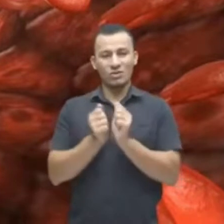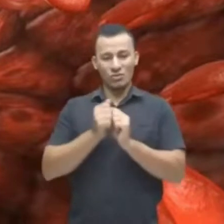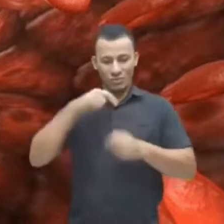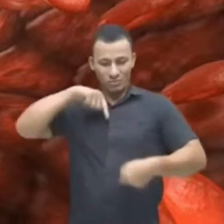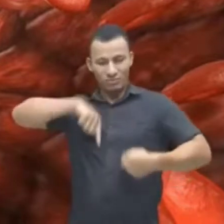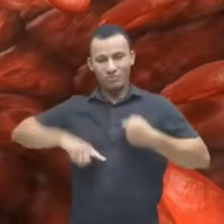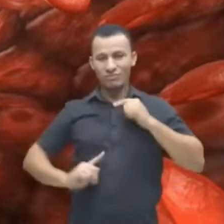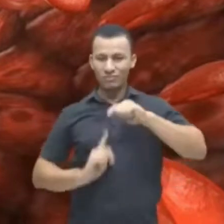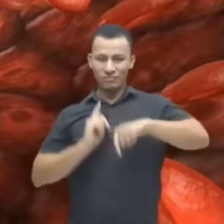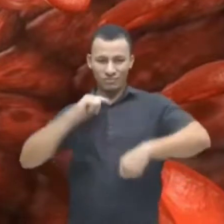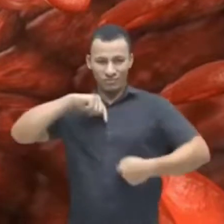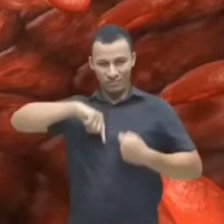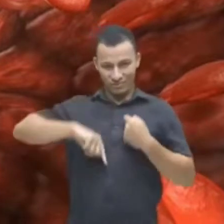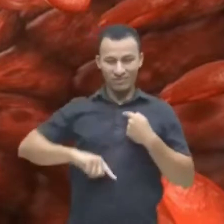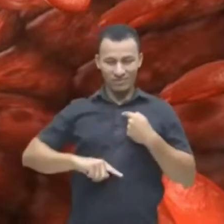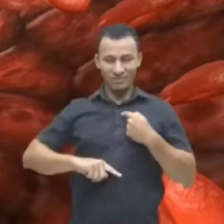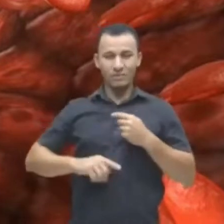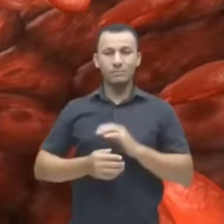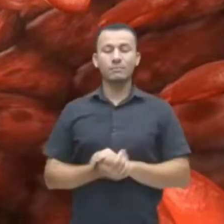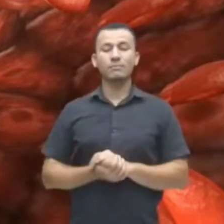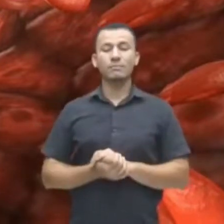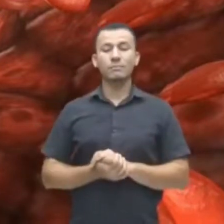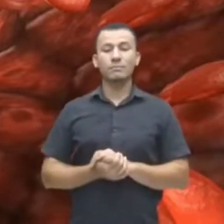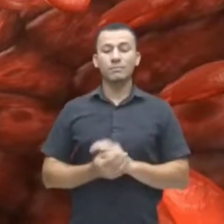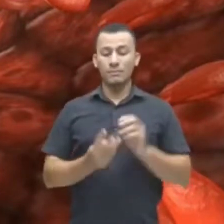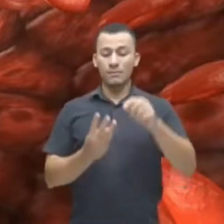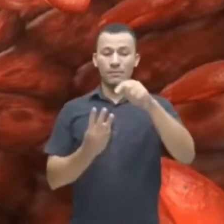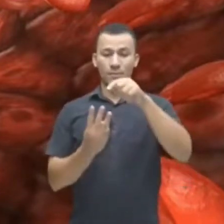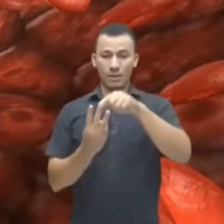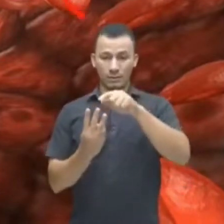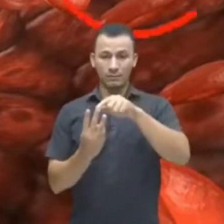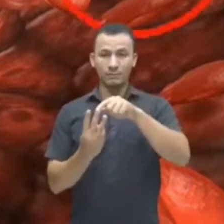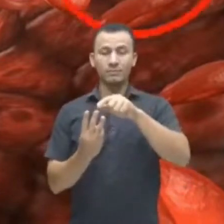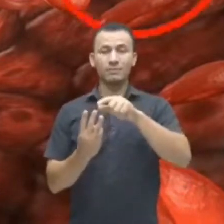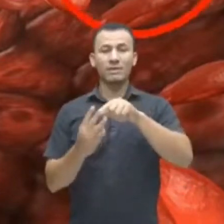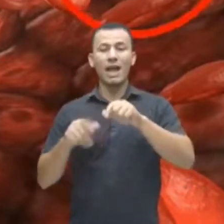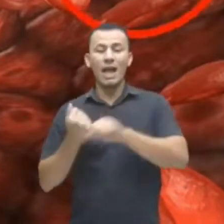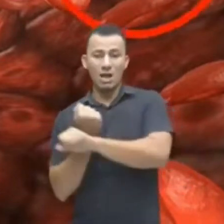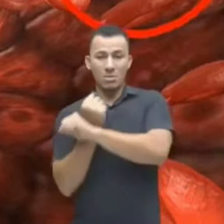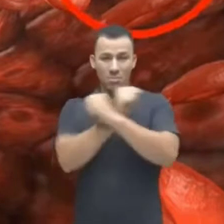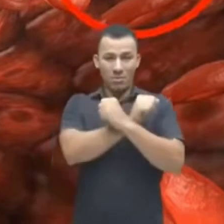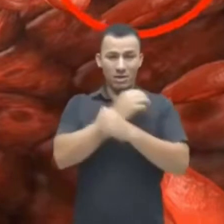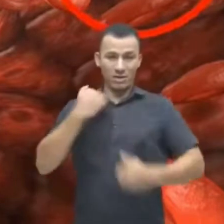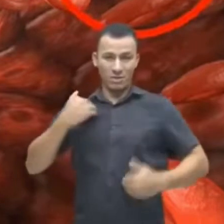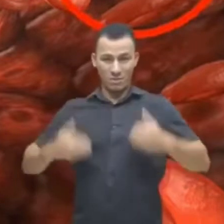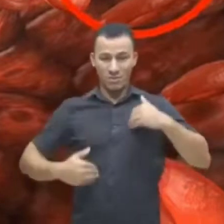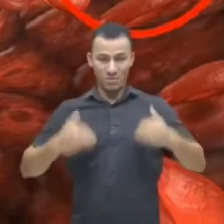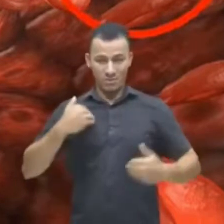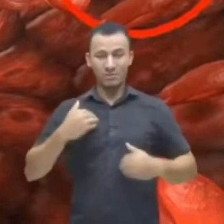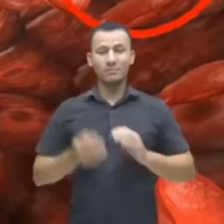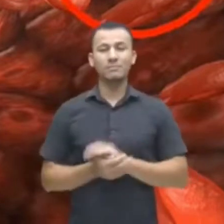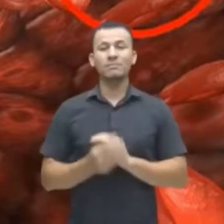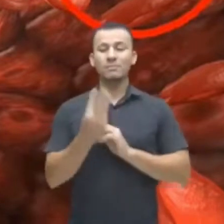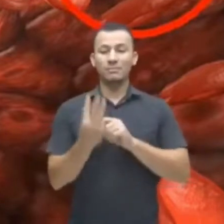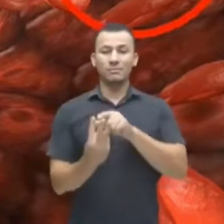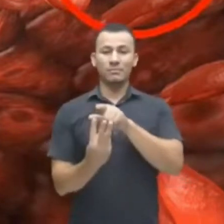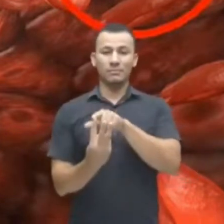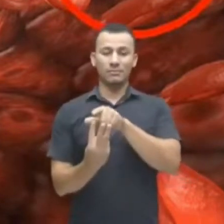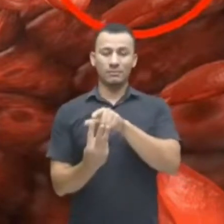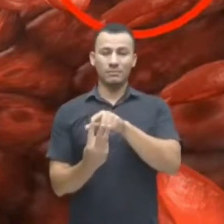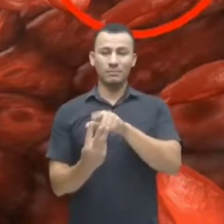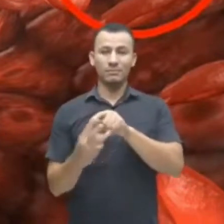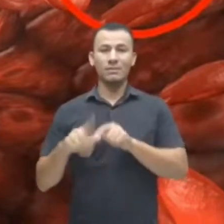a defesa do nosso organismo. Os leucócitos são muito importantes. E as plaquetas, que fazem a questão